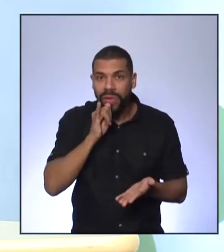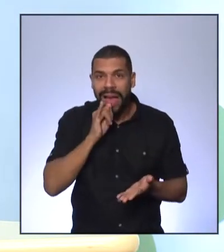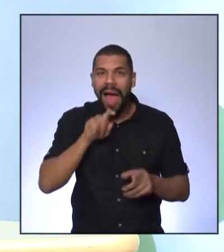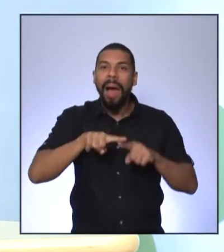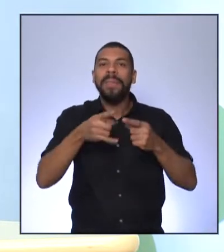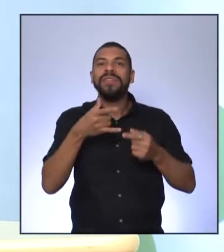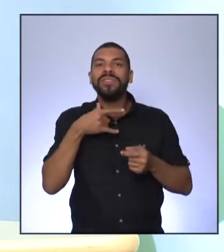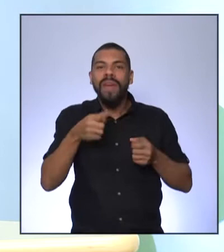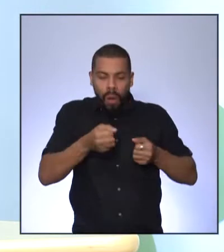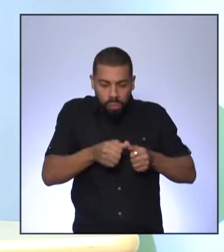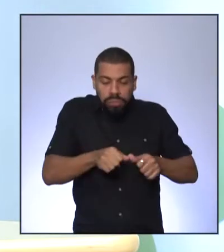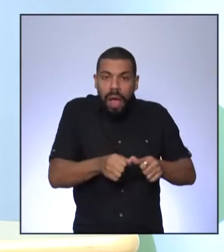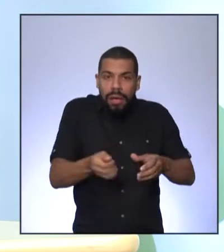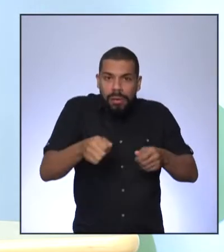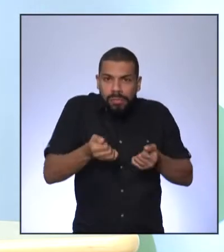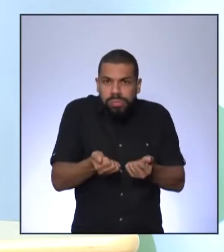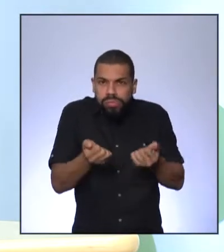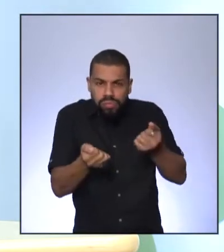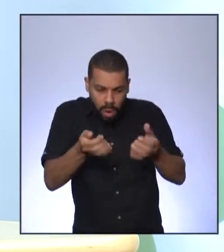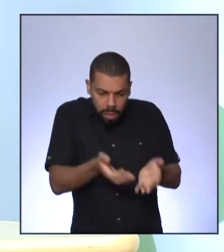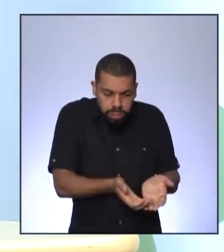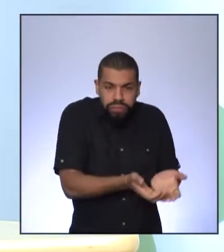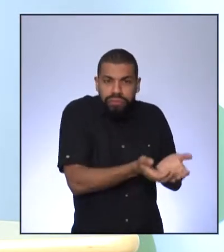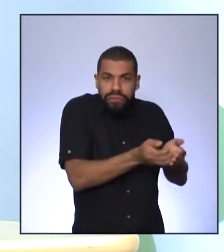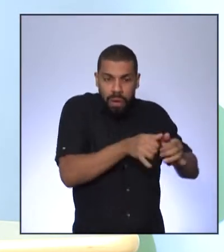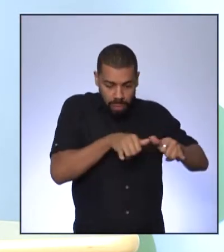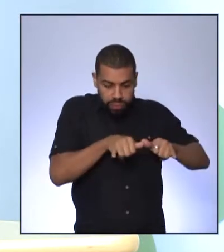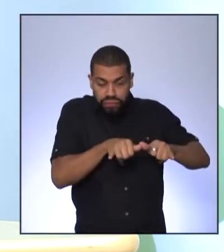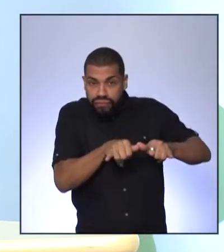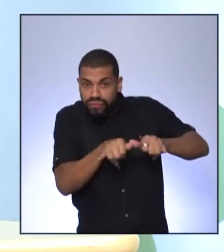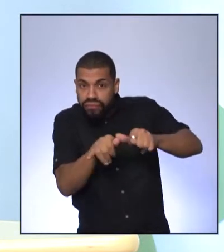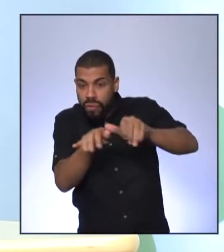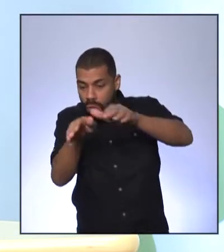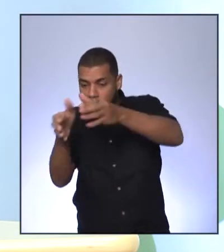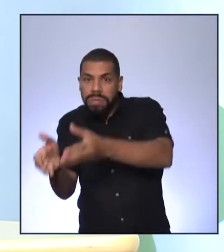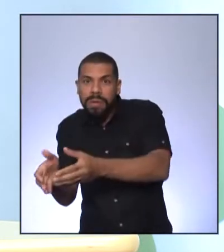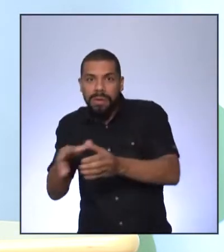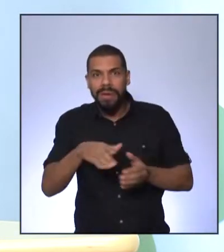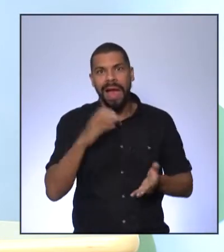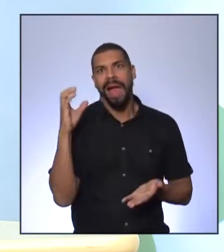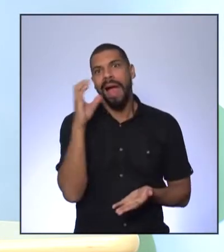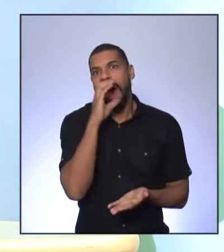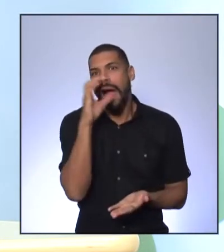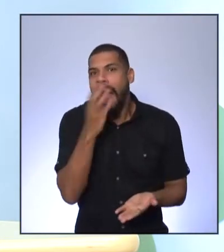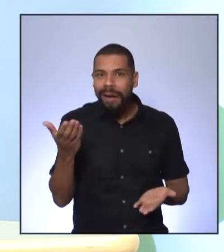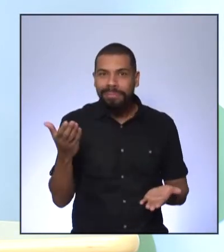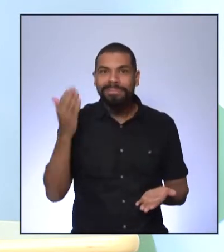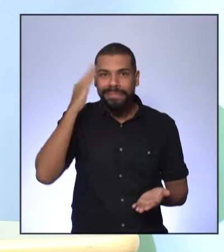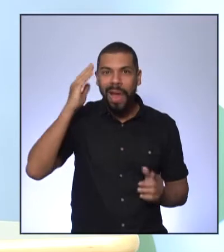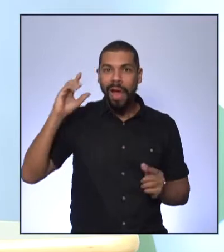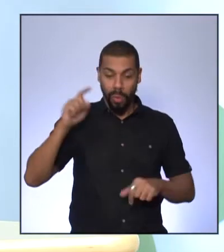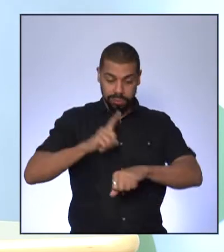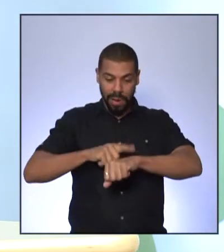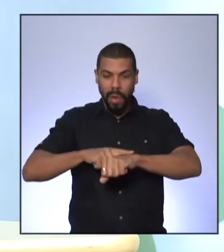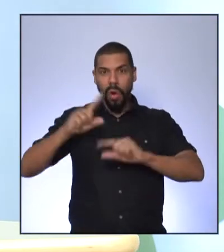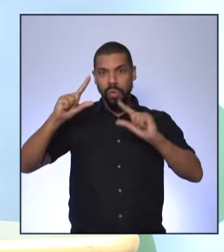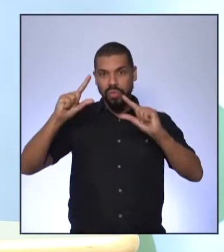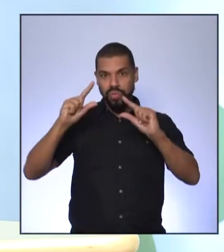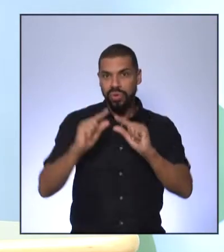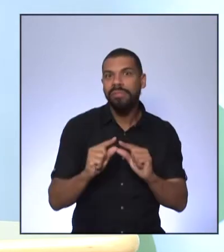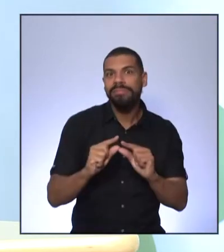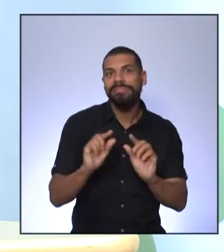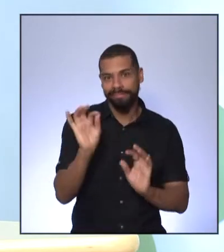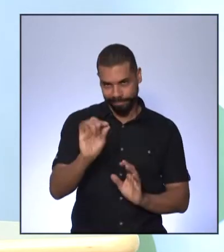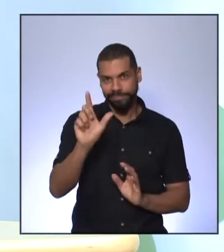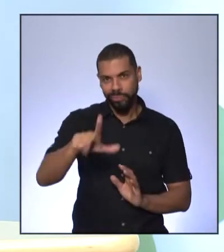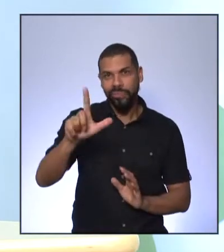mão para me ajudar? Eu vou lá, eu encho meu carrinho, levo areia, encho meu carrinho, o meu tempo ele vai ser bem menor. E vai ter acontecido alguma